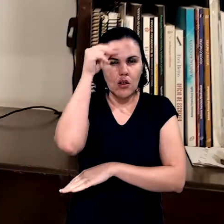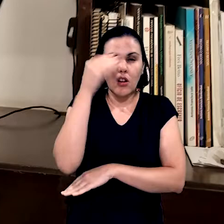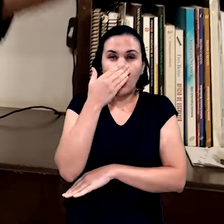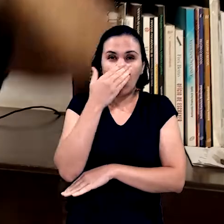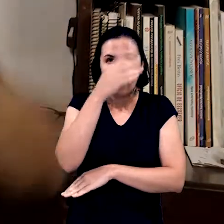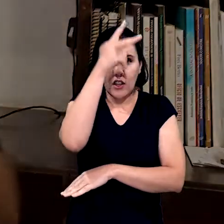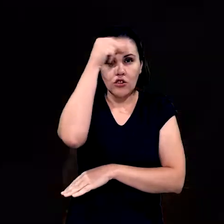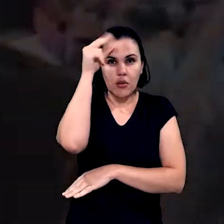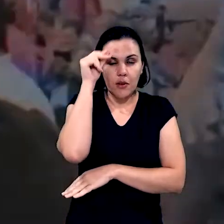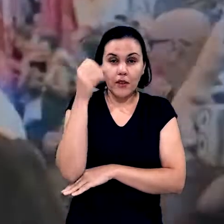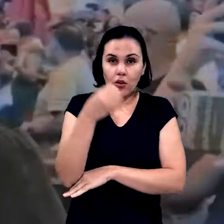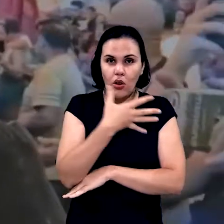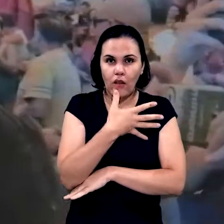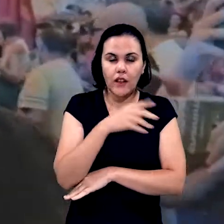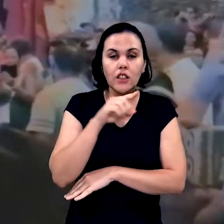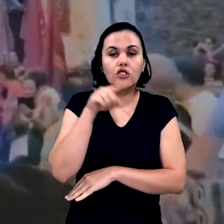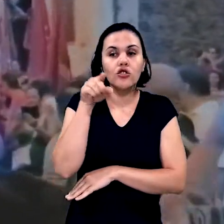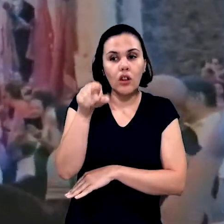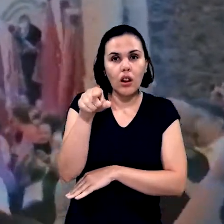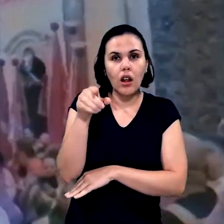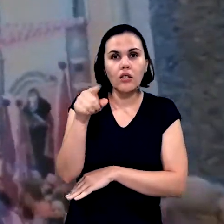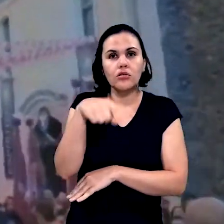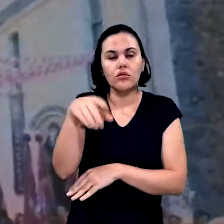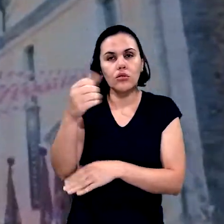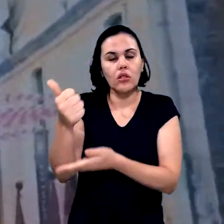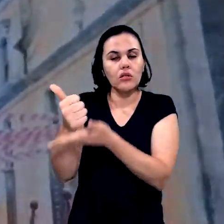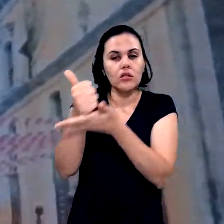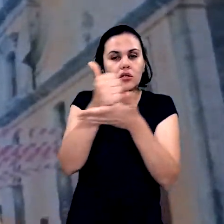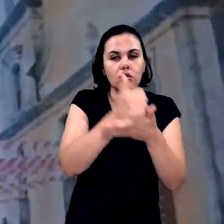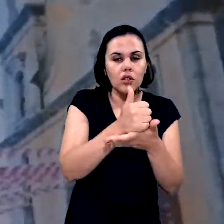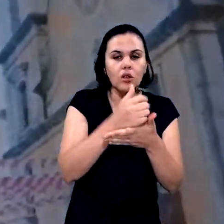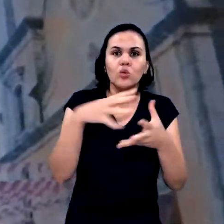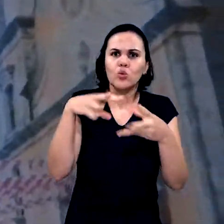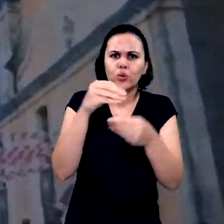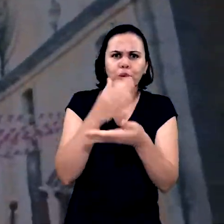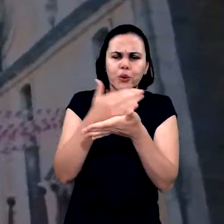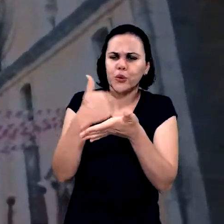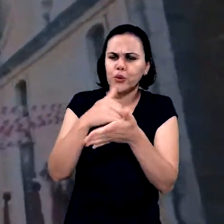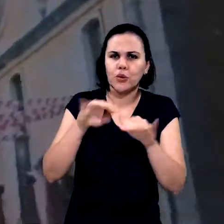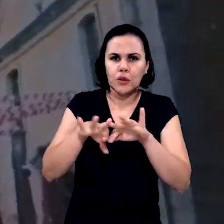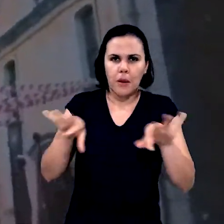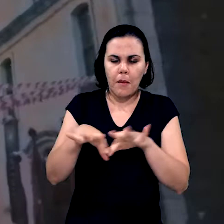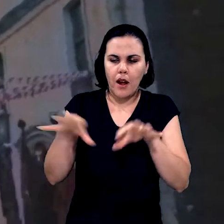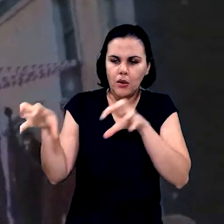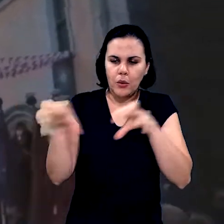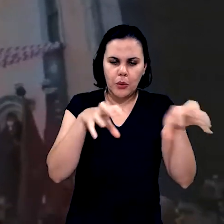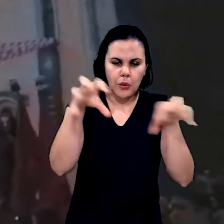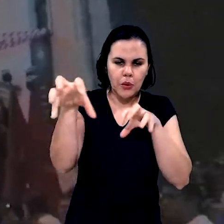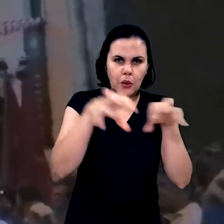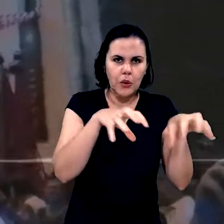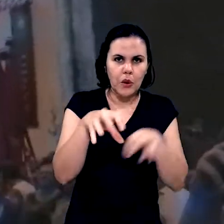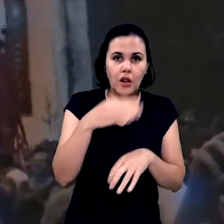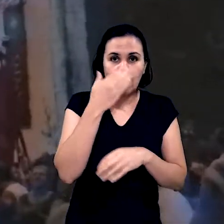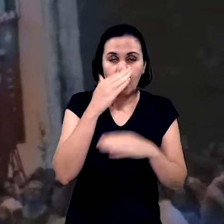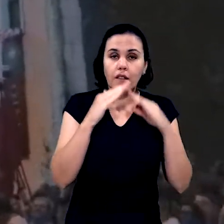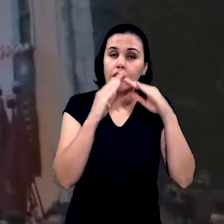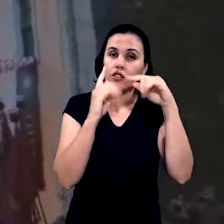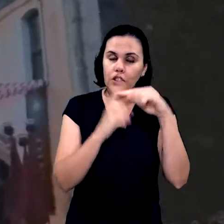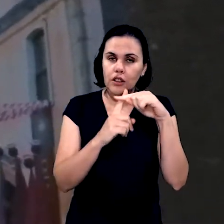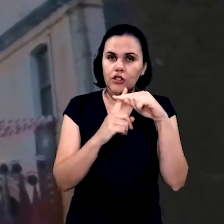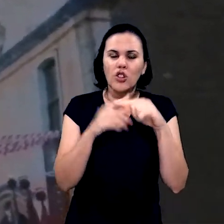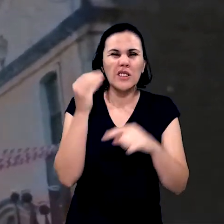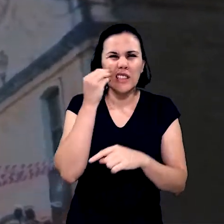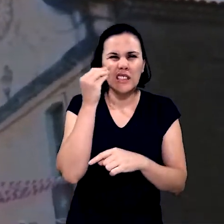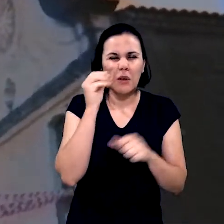prefeitura, quase em frente à prefeitura nova, e de lá a gente traz tudo separado até em frente à igreja matriz. Tentamos fazer